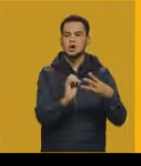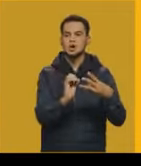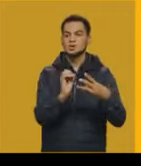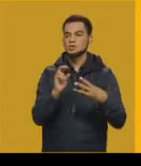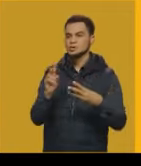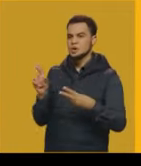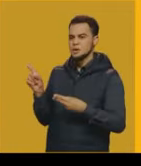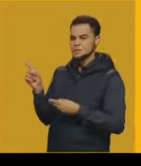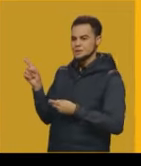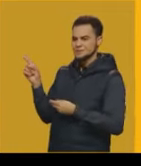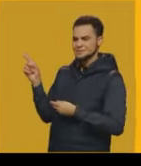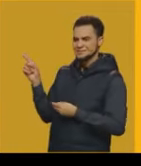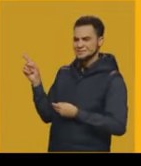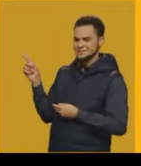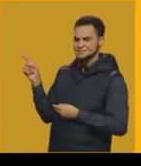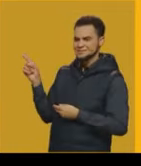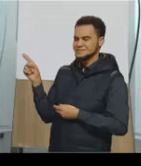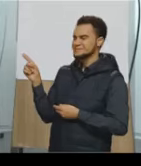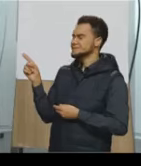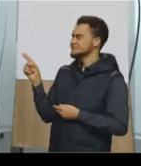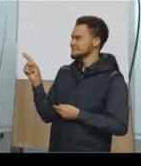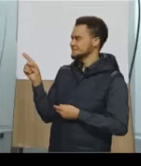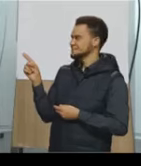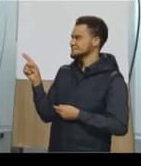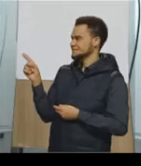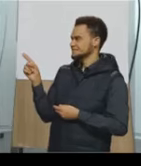dele é propano.